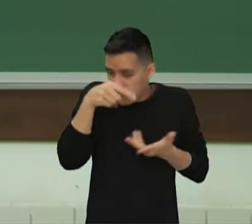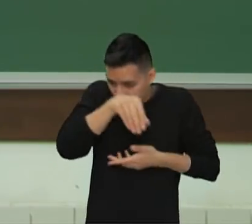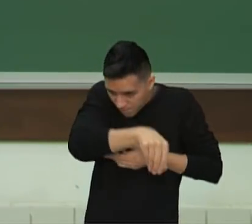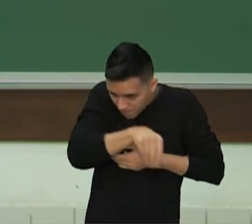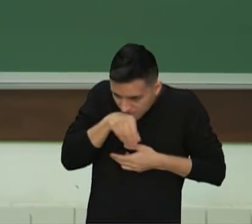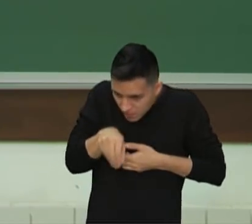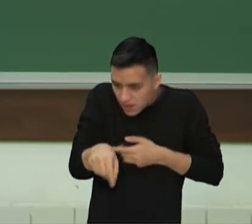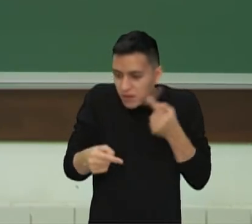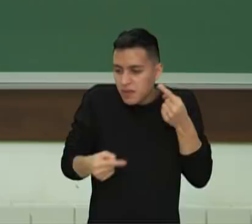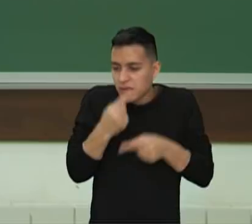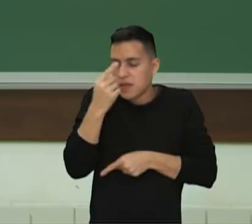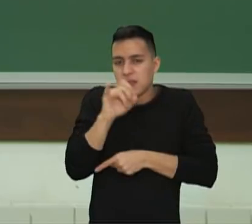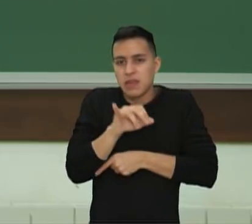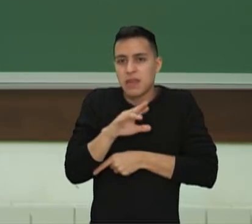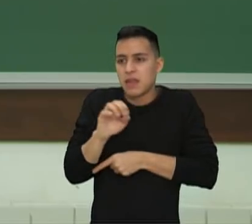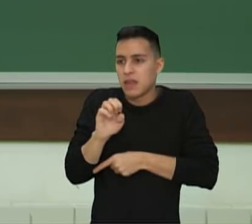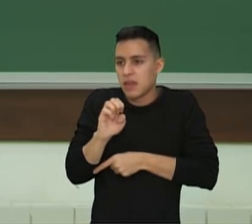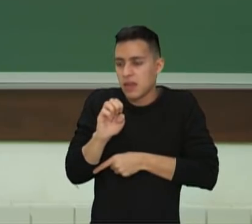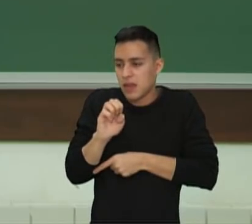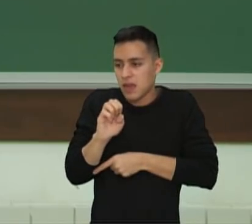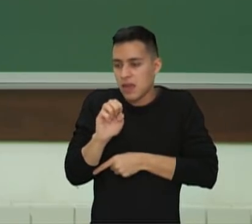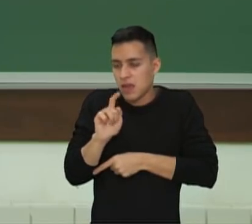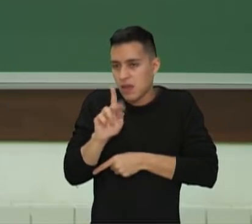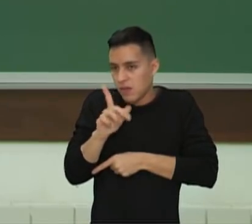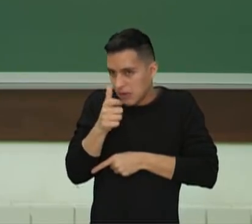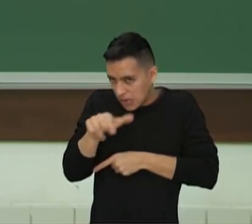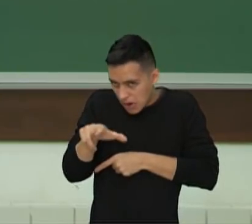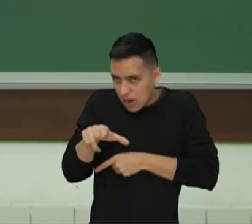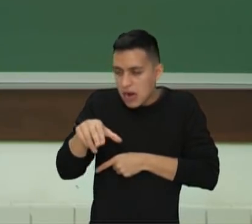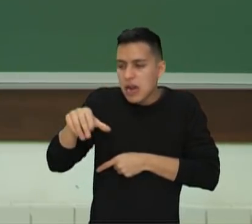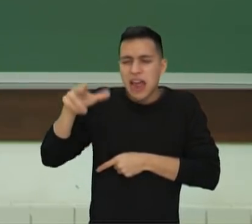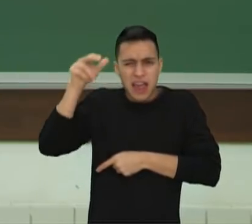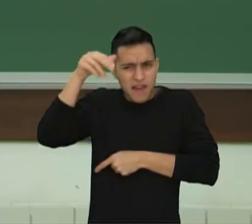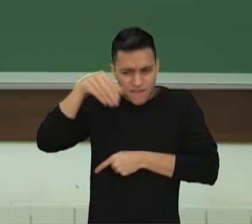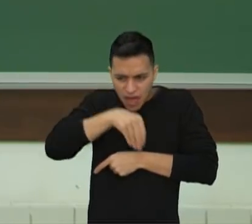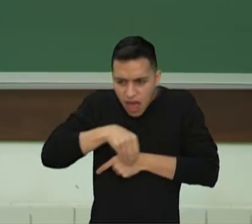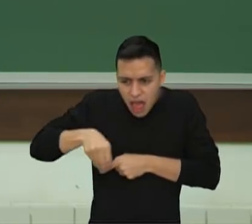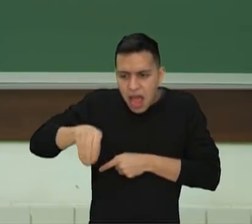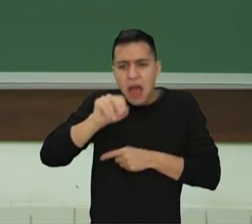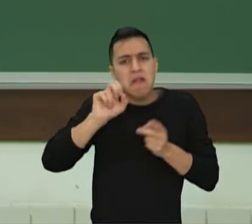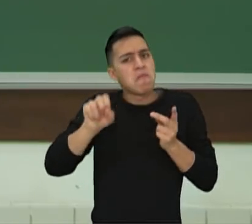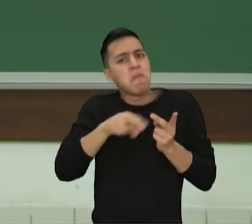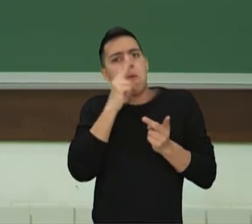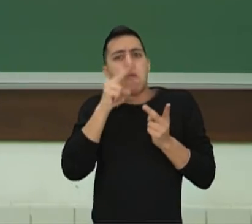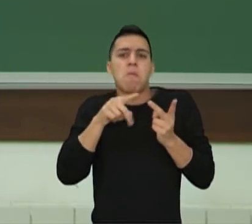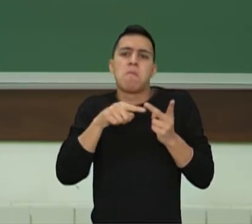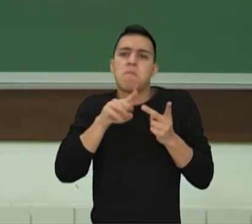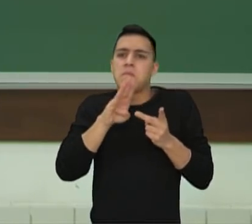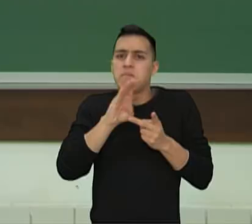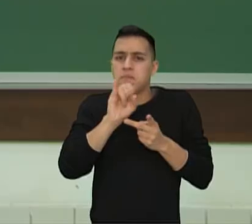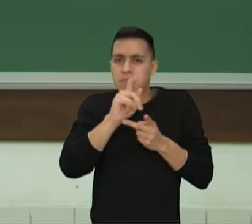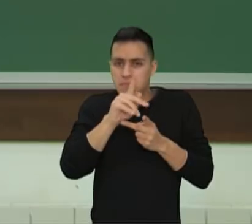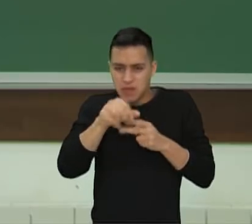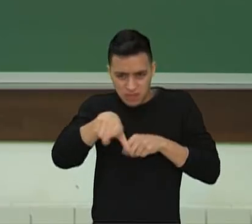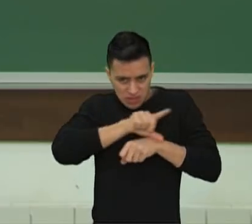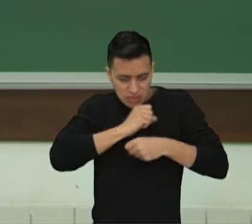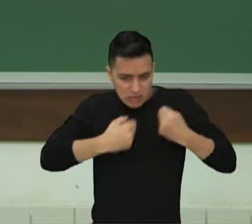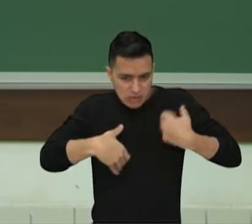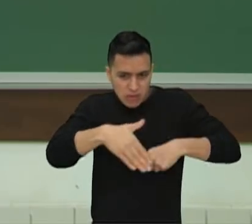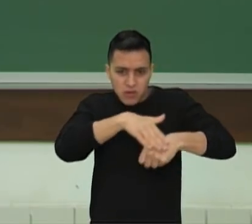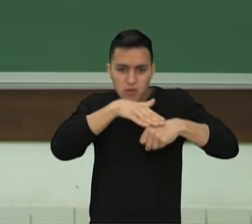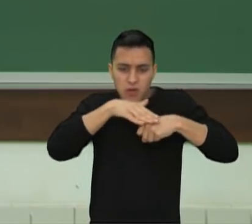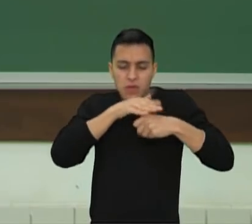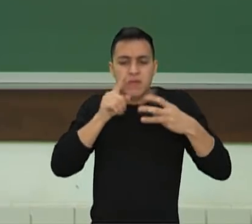jogada irregular das peças maiores, né, do cavalo, do bispo, que a gente conversou ali, do